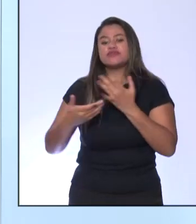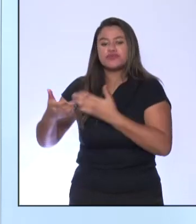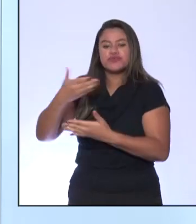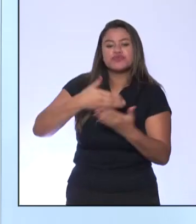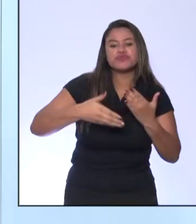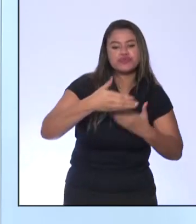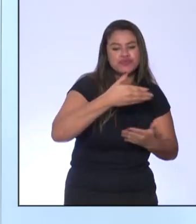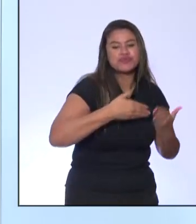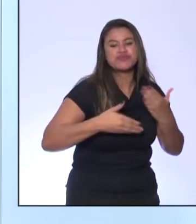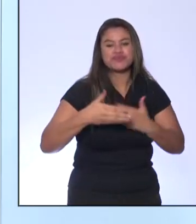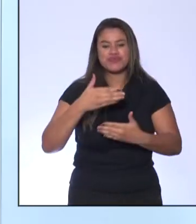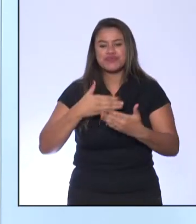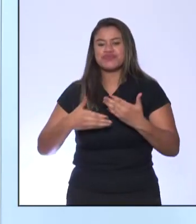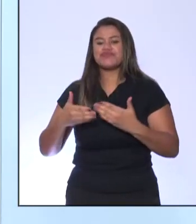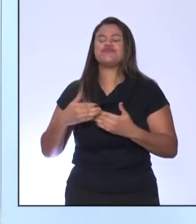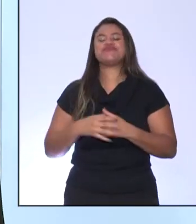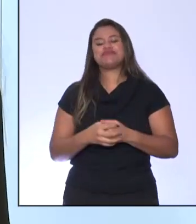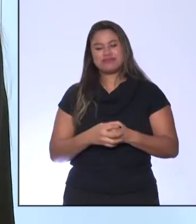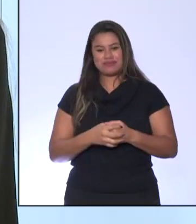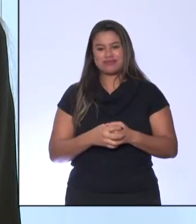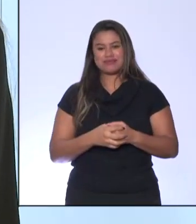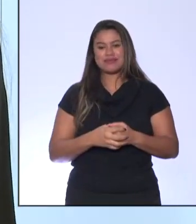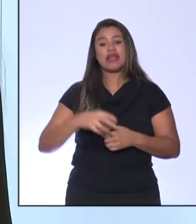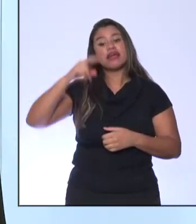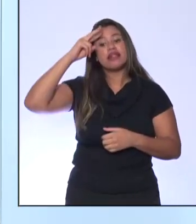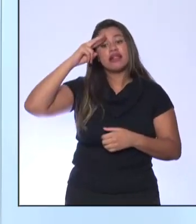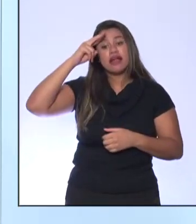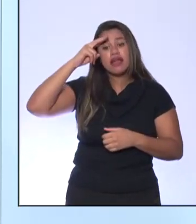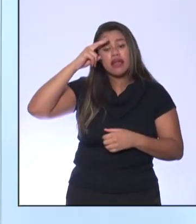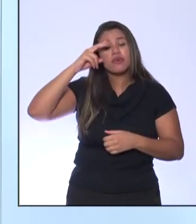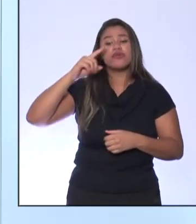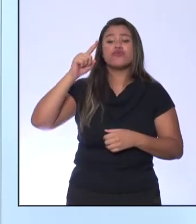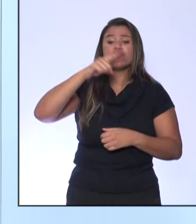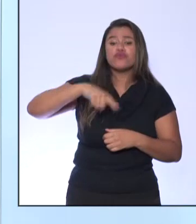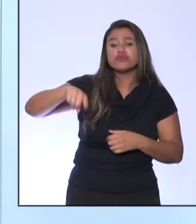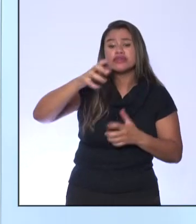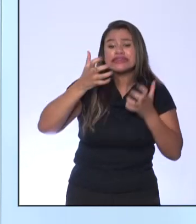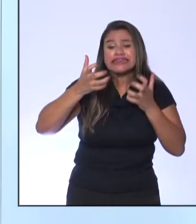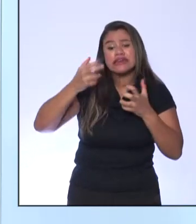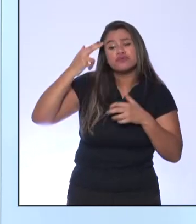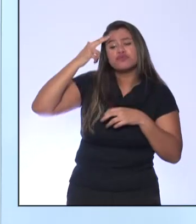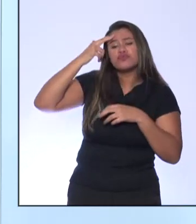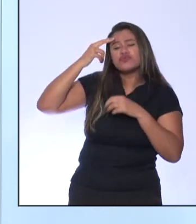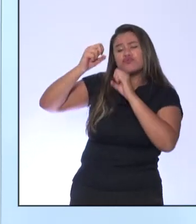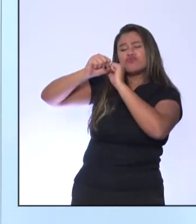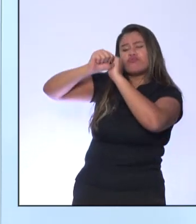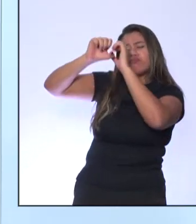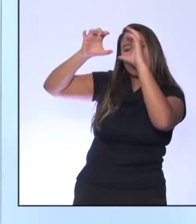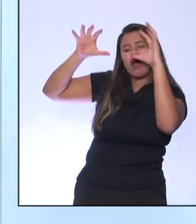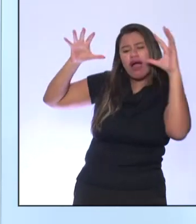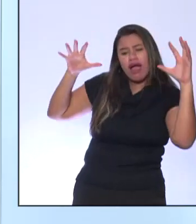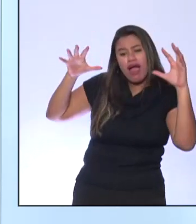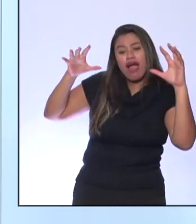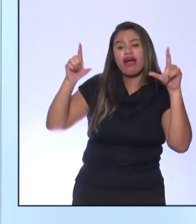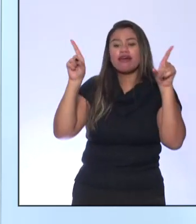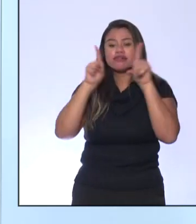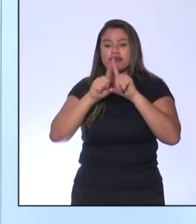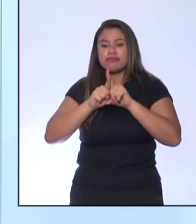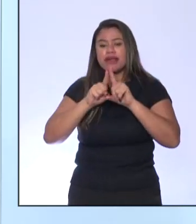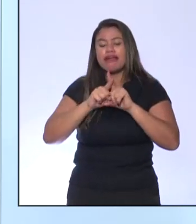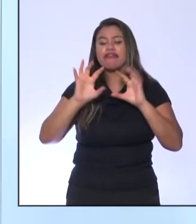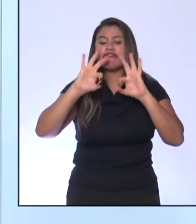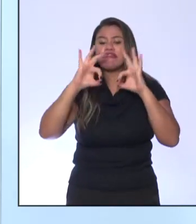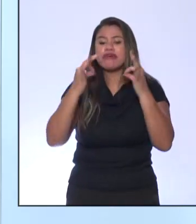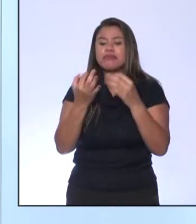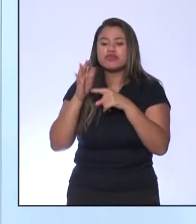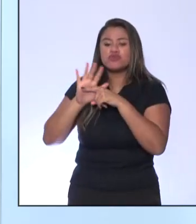para a gente. Lembrem do sonho de vocês, lembrem da importância dessas pessoas que contribuem com